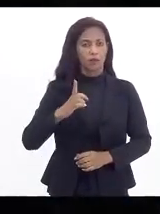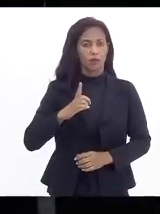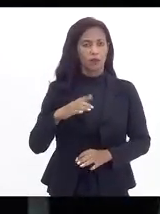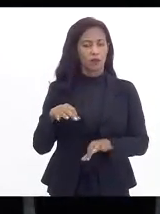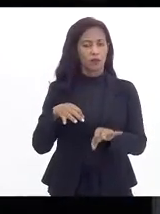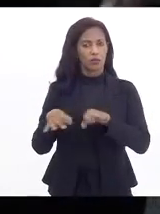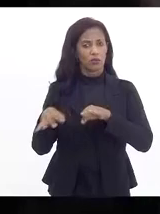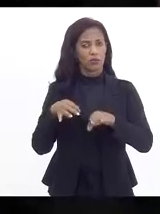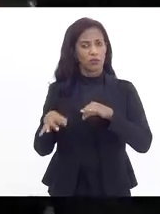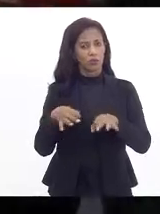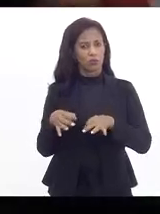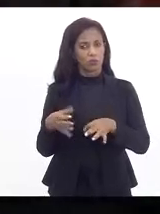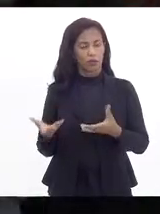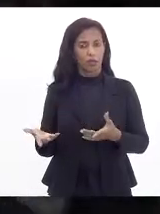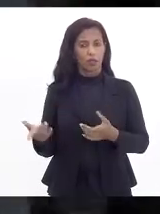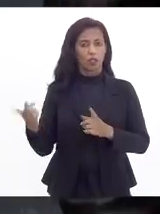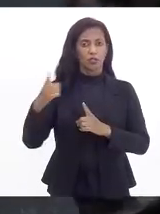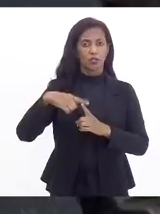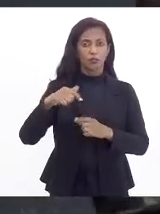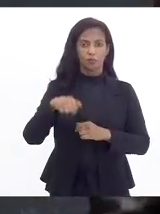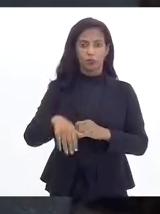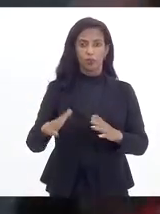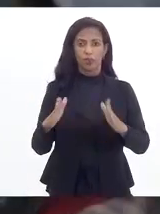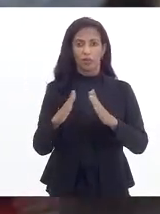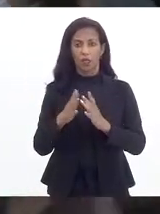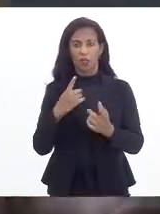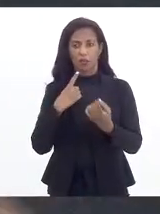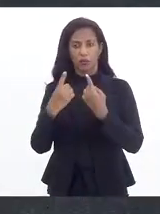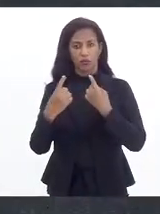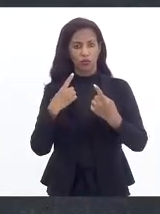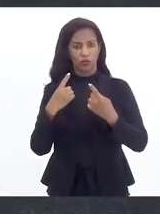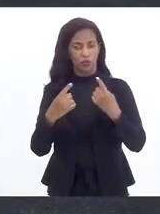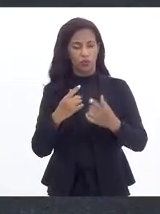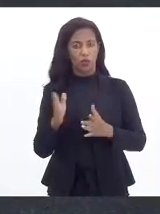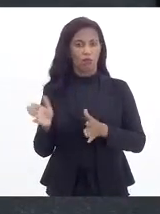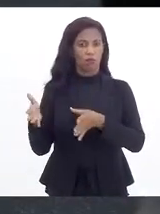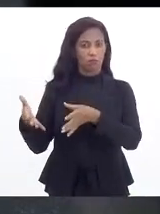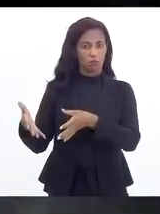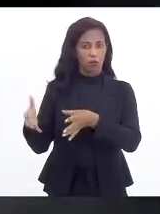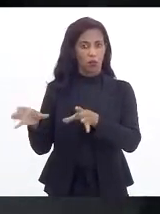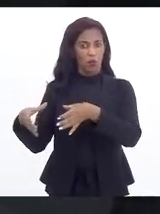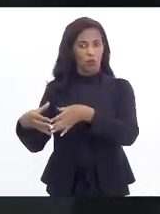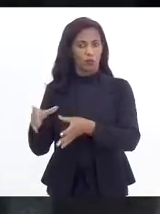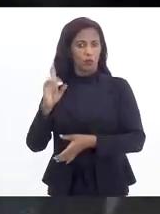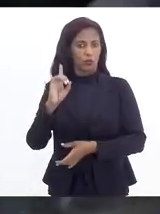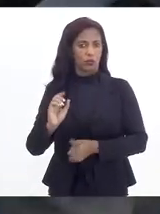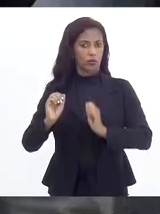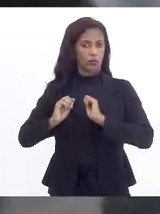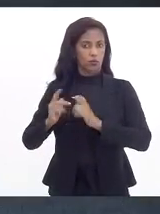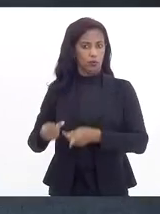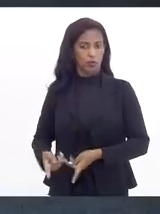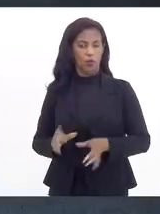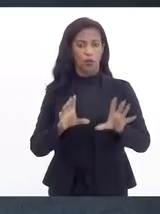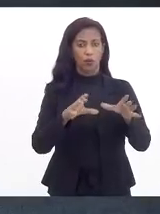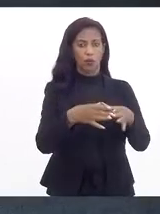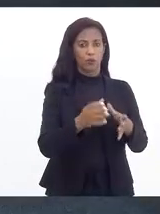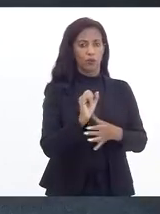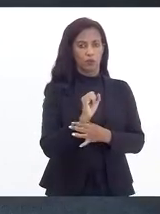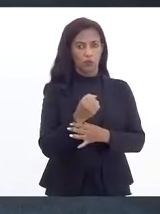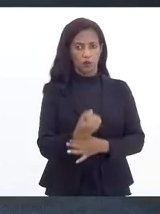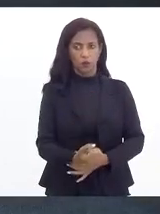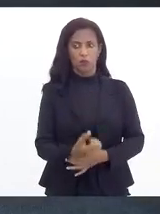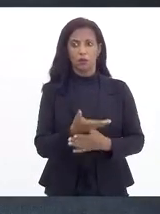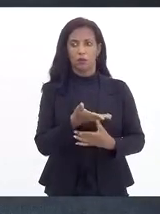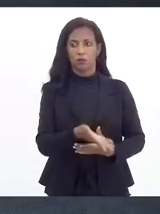uma forma que é típica dessa casa, no diálogo entre a Comissão de Direitos Humanos, a Comissão de Segurança